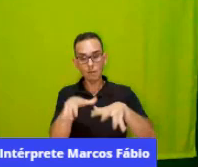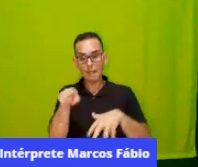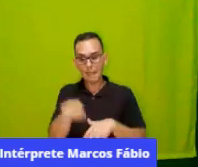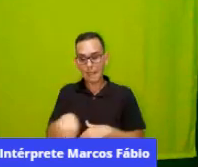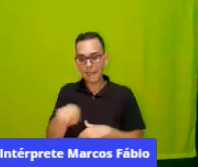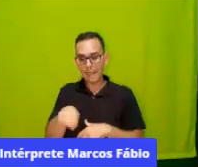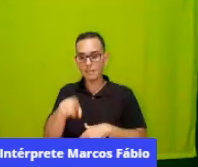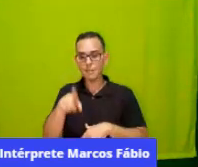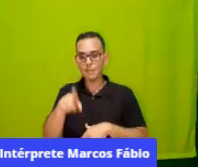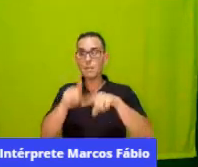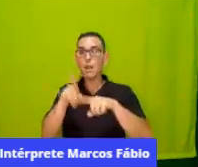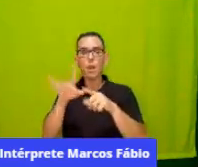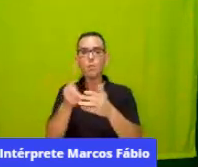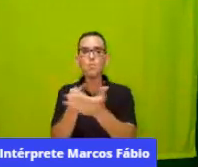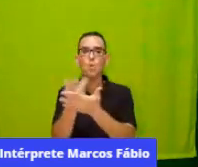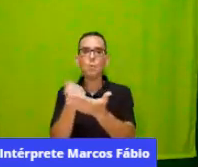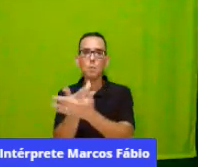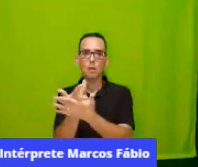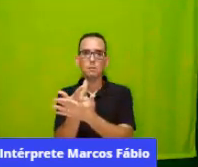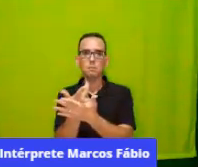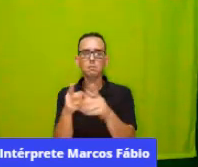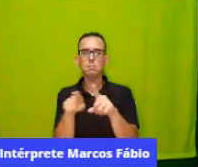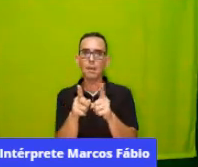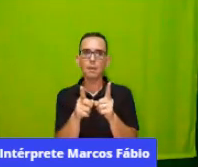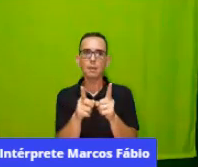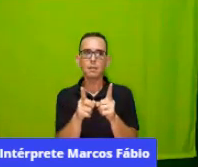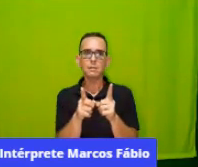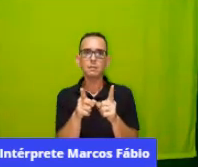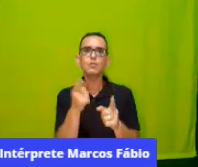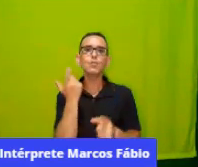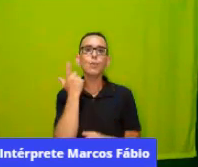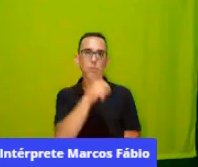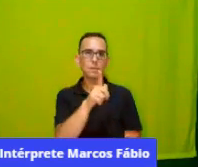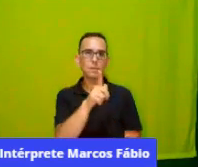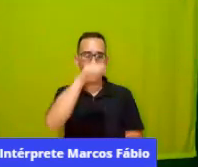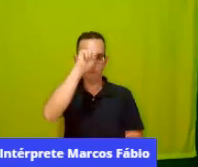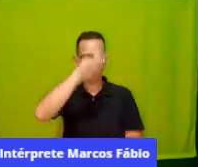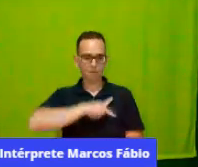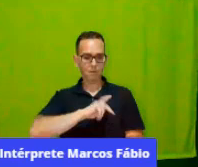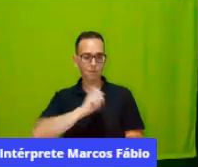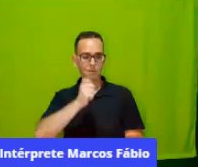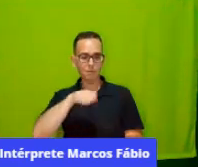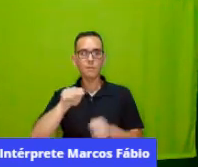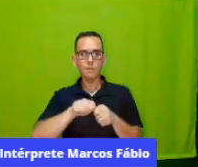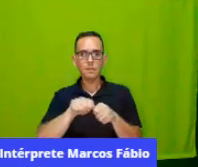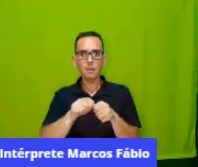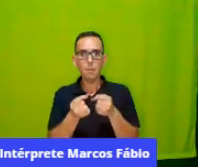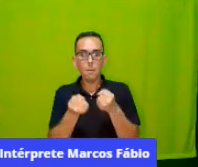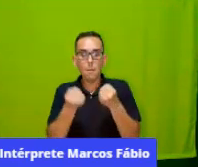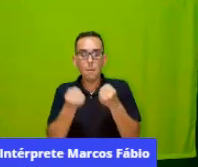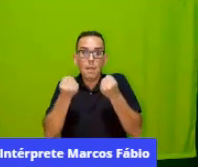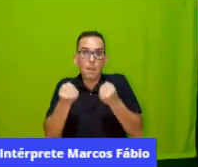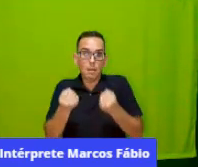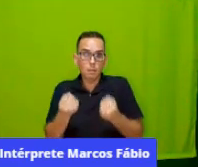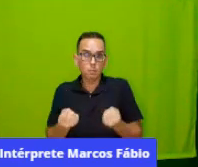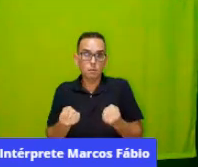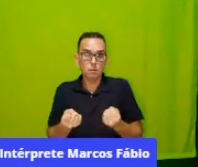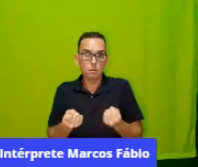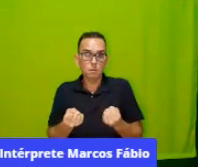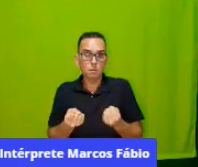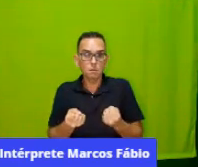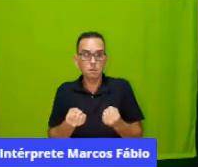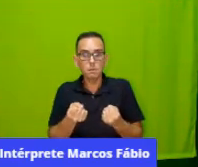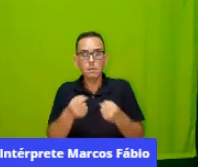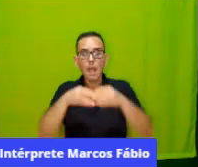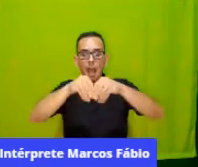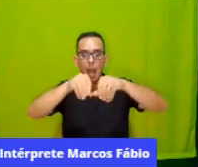nesse movimento. E esse tipo de material, ele é comprado, mas a gente também consegue confeccionar. A gente pode fazer